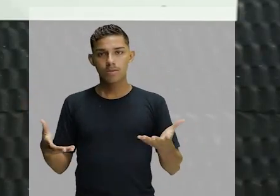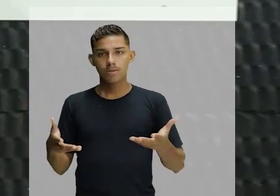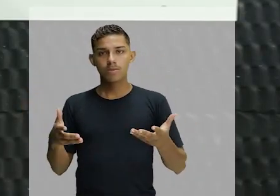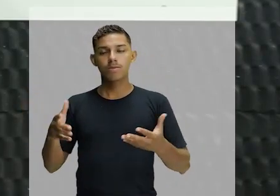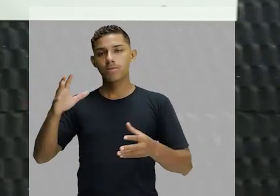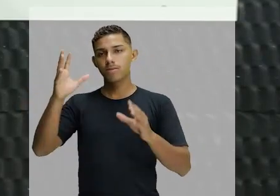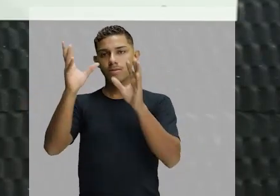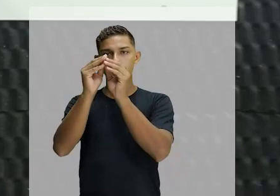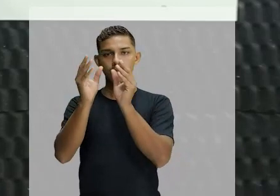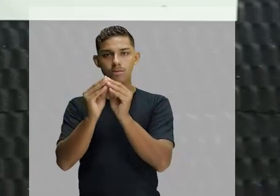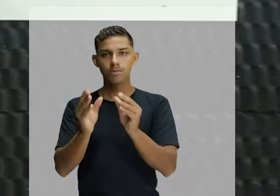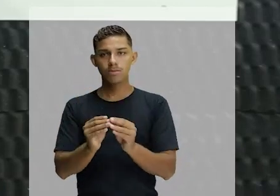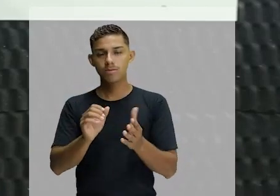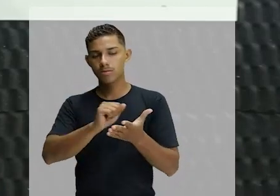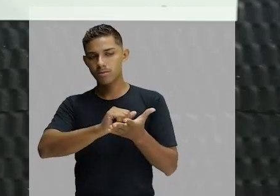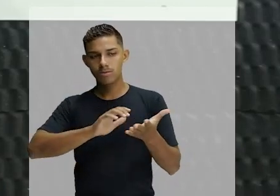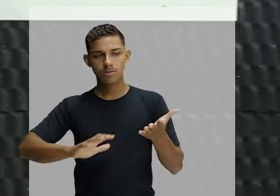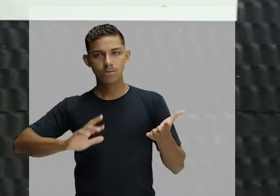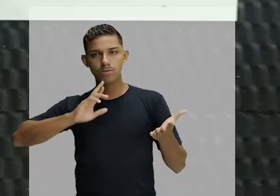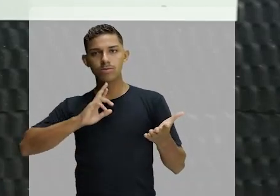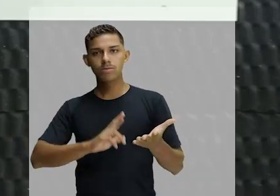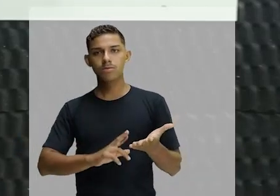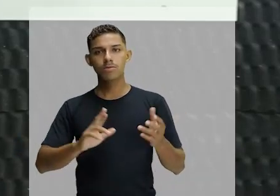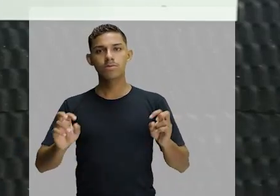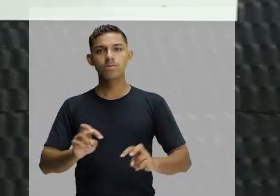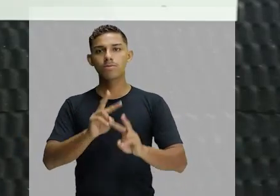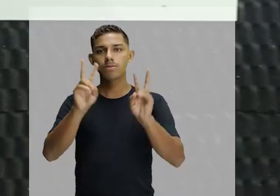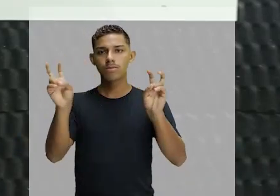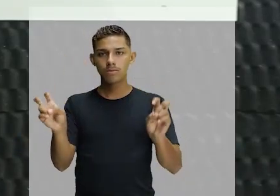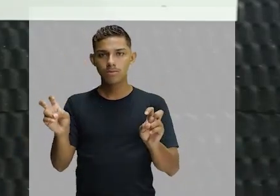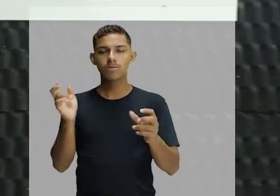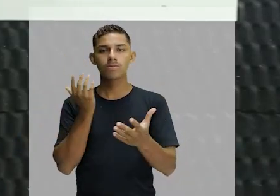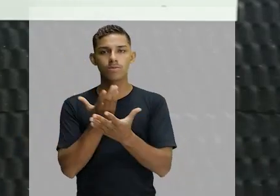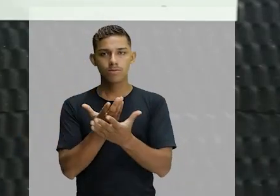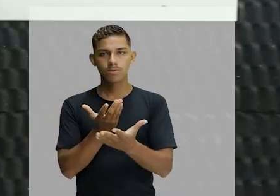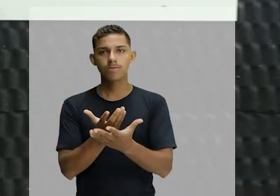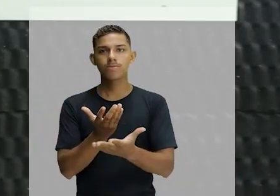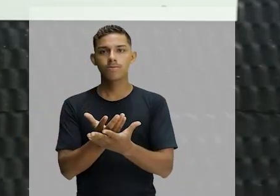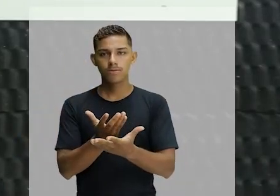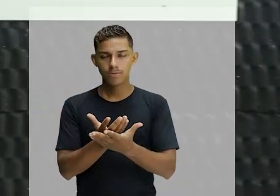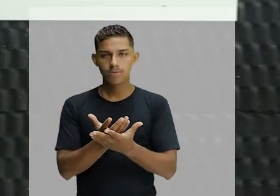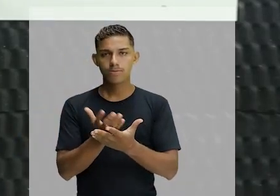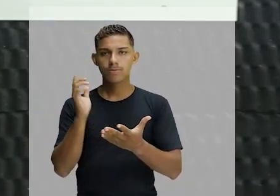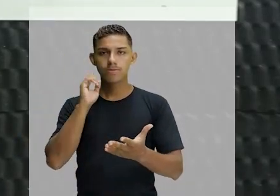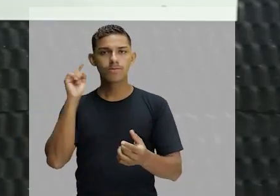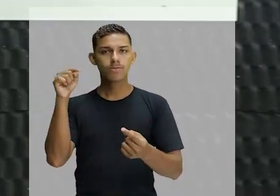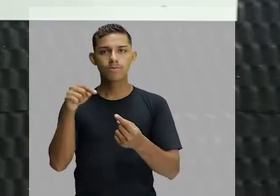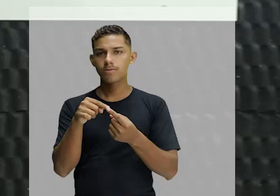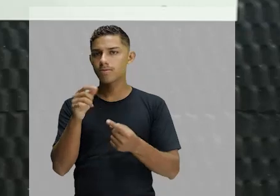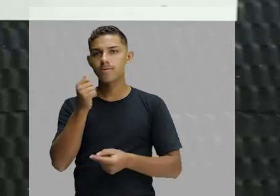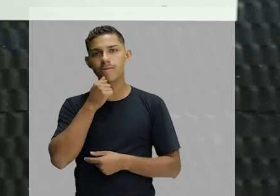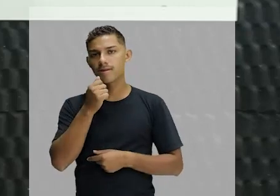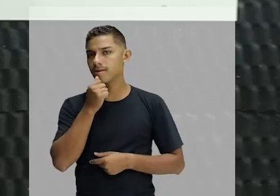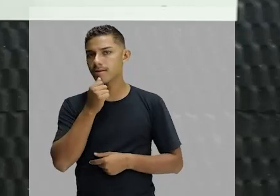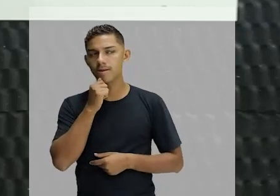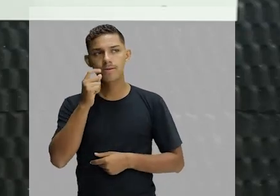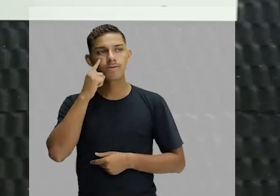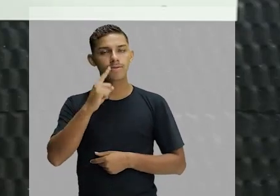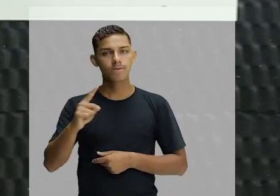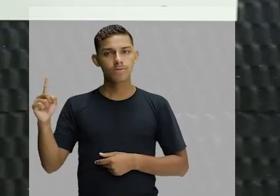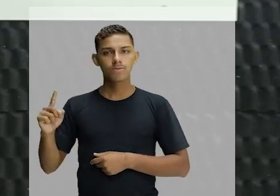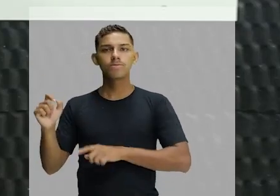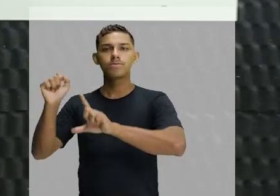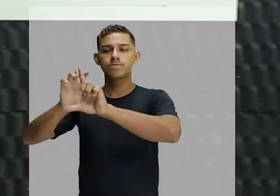revisão, um exercício assim, de revisão dos assuntos que nós já estudamos aqui. Quem não acompanhou, vai lá no canal do YouTube